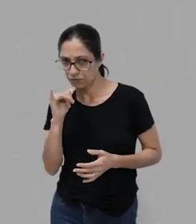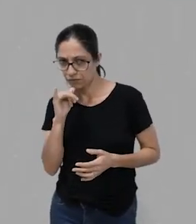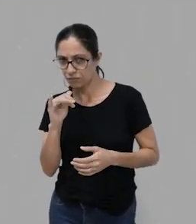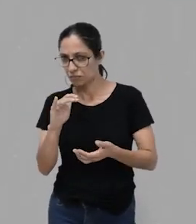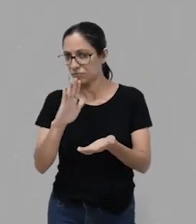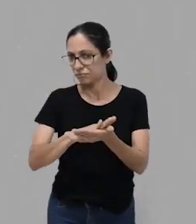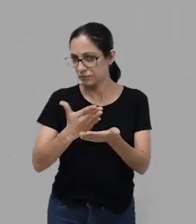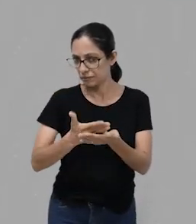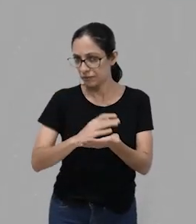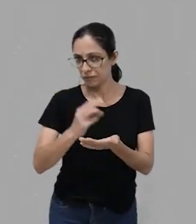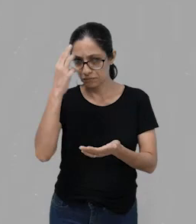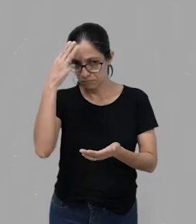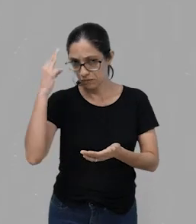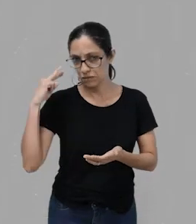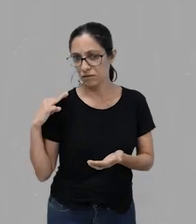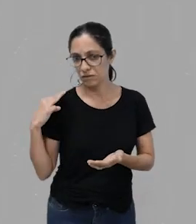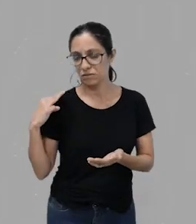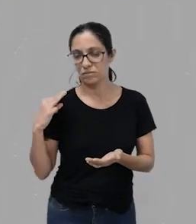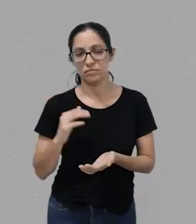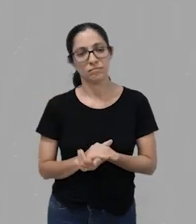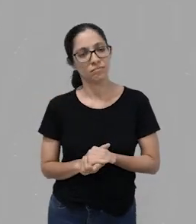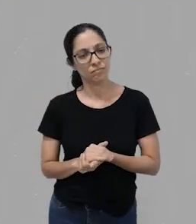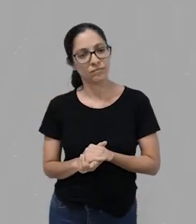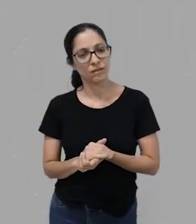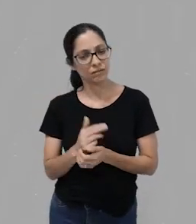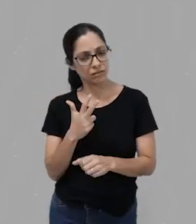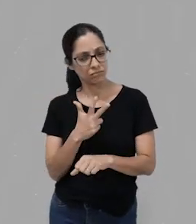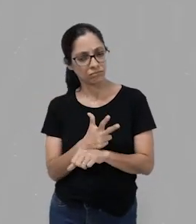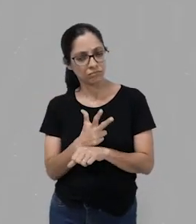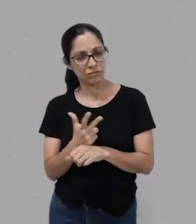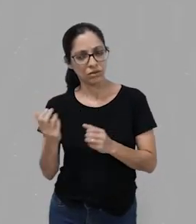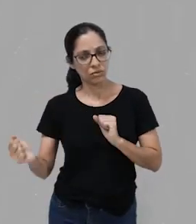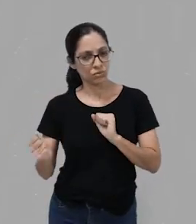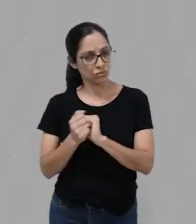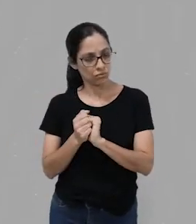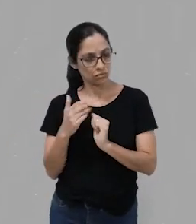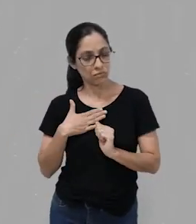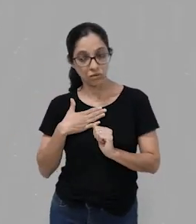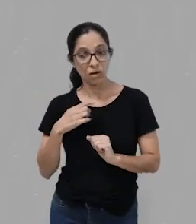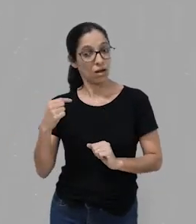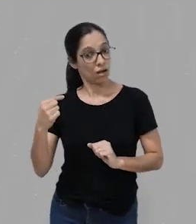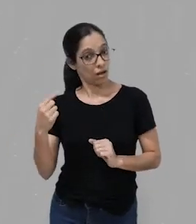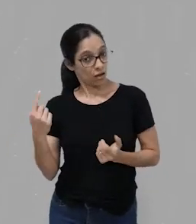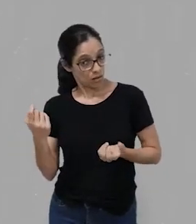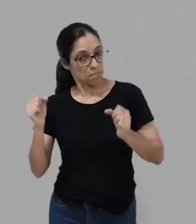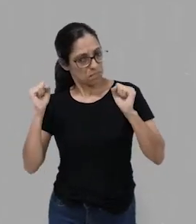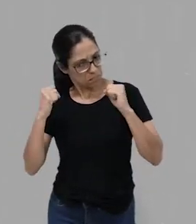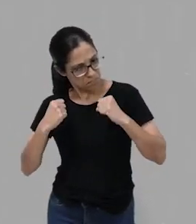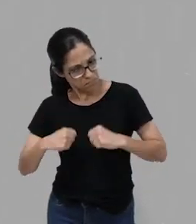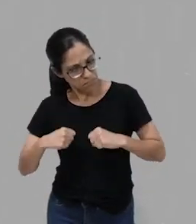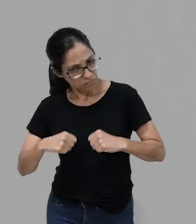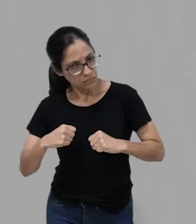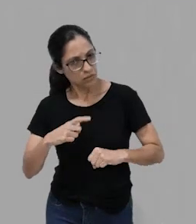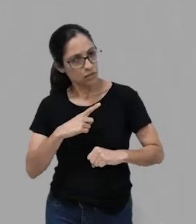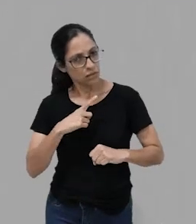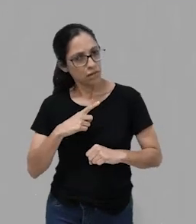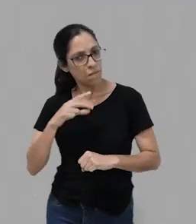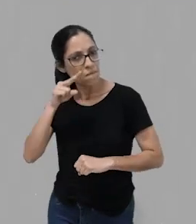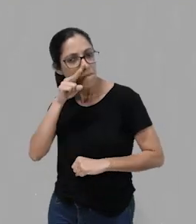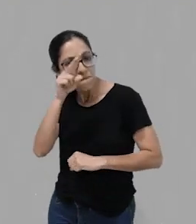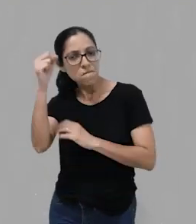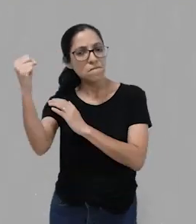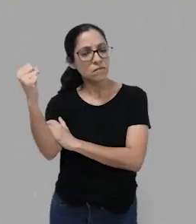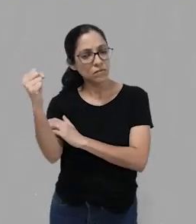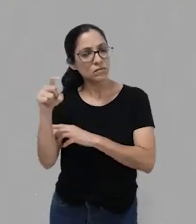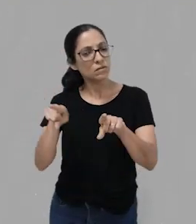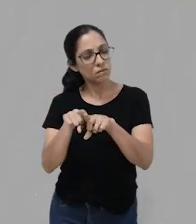minha parceira que está gravando a aula de hoje, a minha intérprete. Ela precisa ter força, ela precisa ter resistência